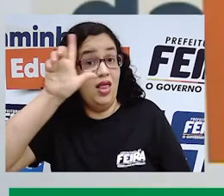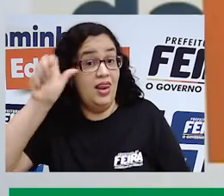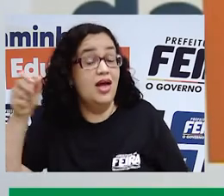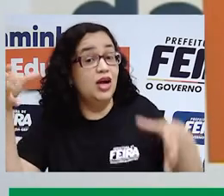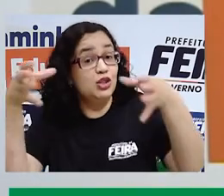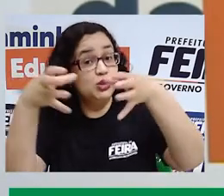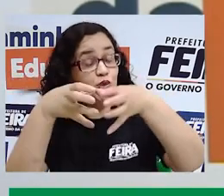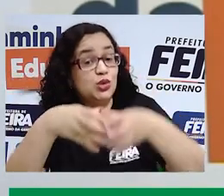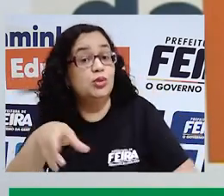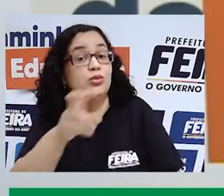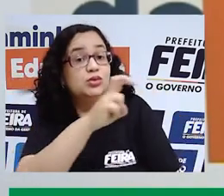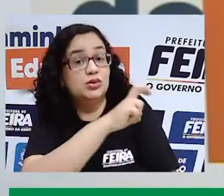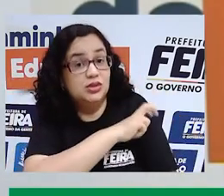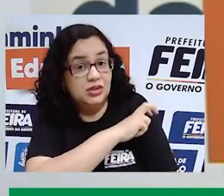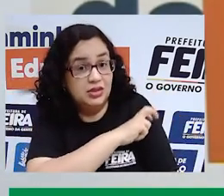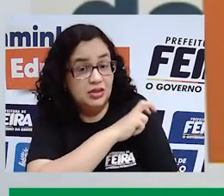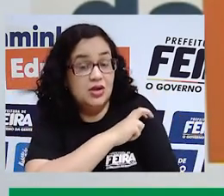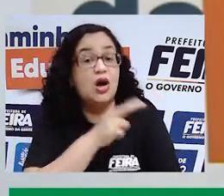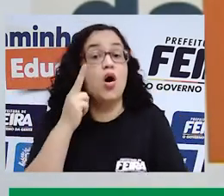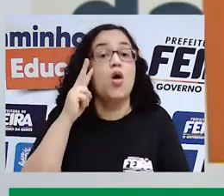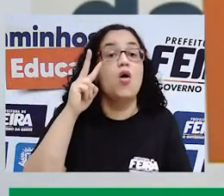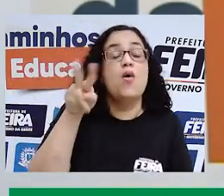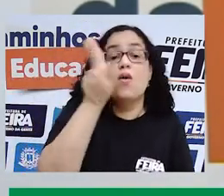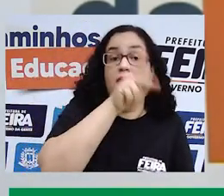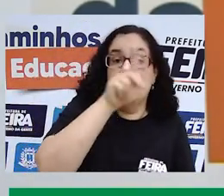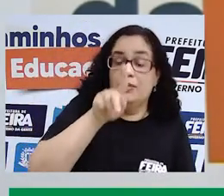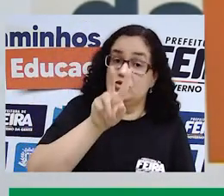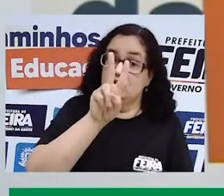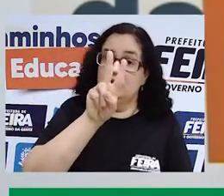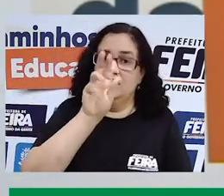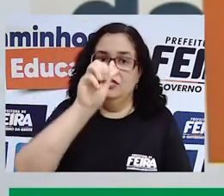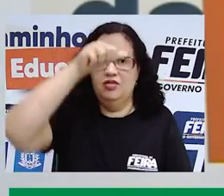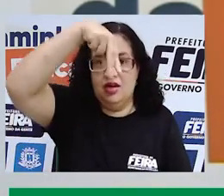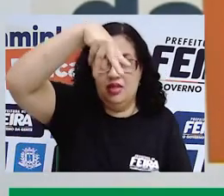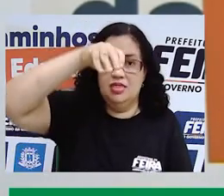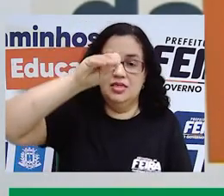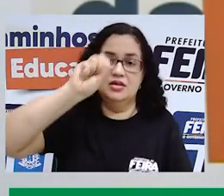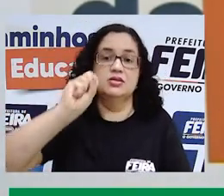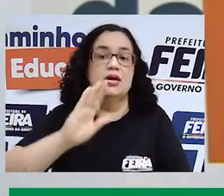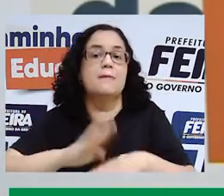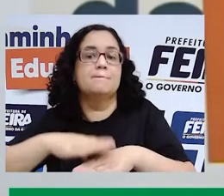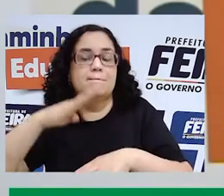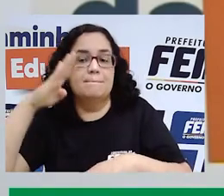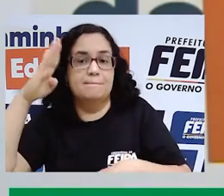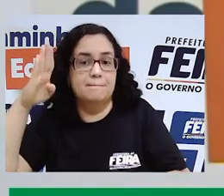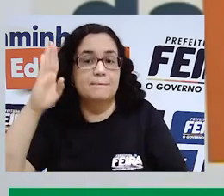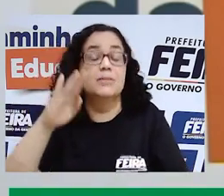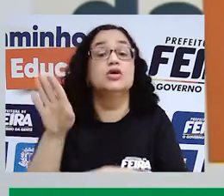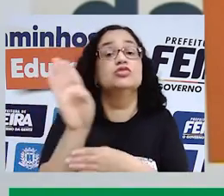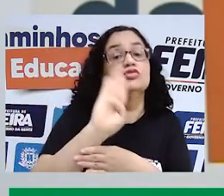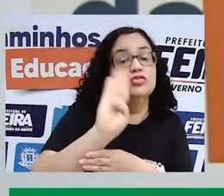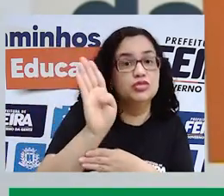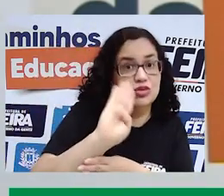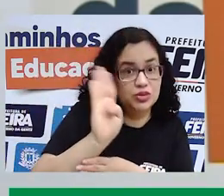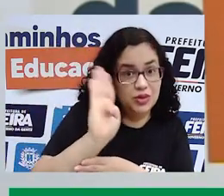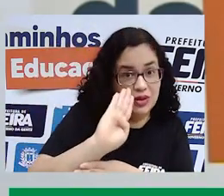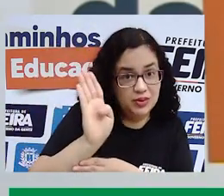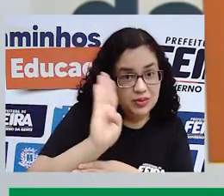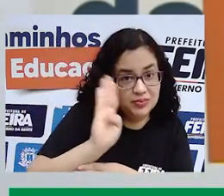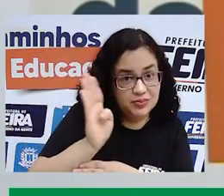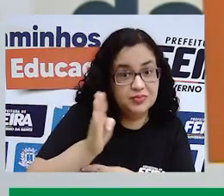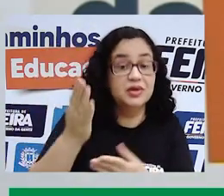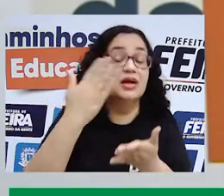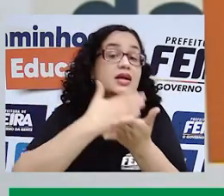Olá, turma do quinto ano. Olha, a prova Vanessa aqui mais uma vez para iniciarmos mais uma videoaula